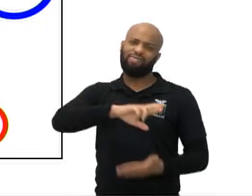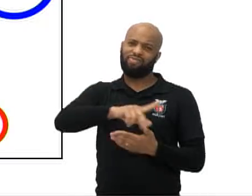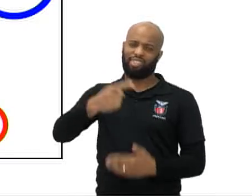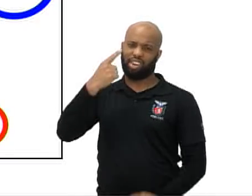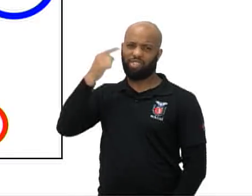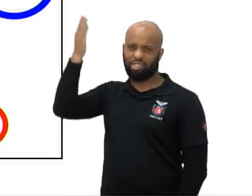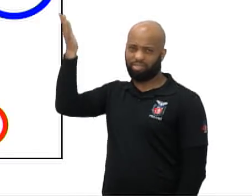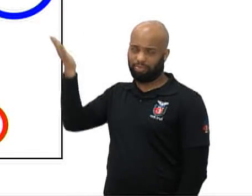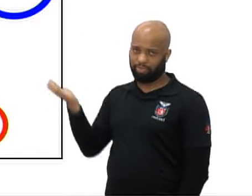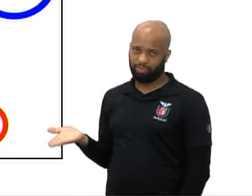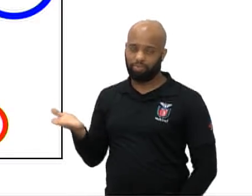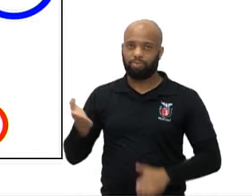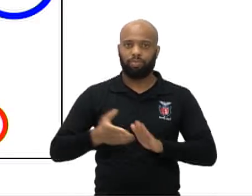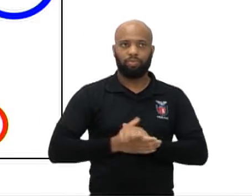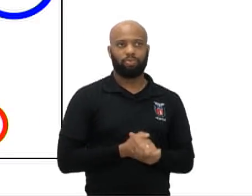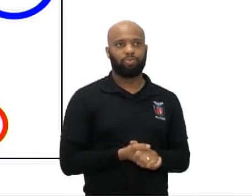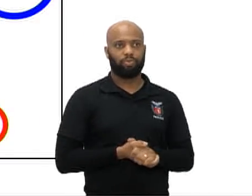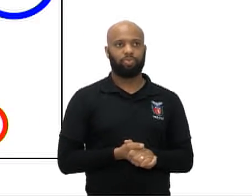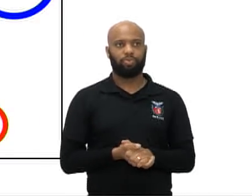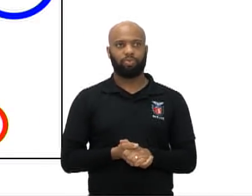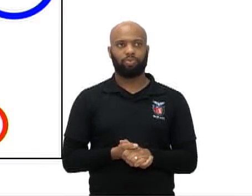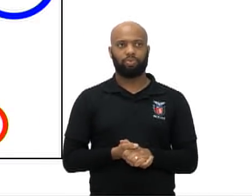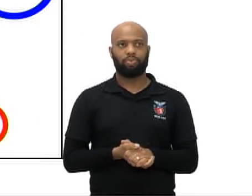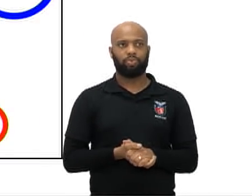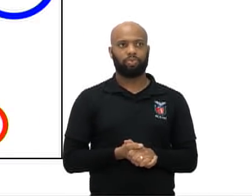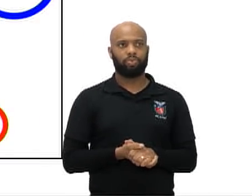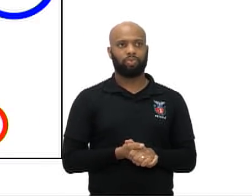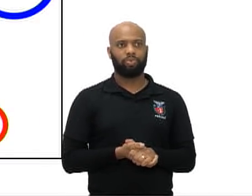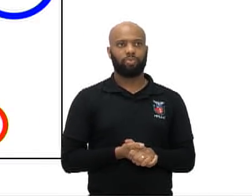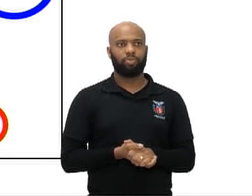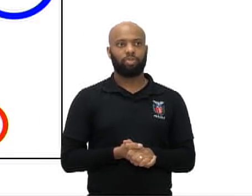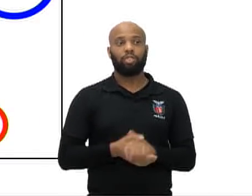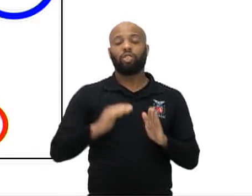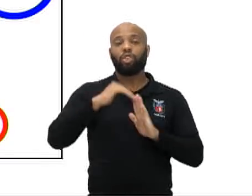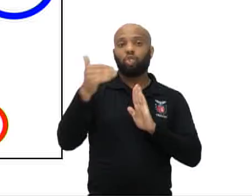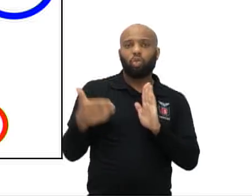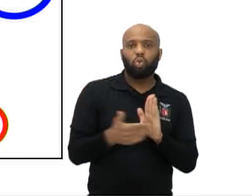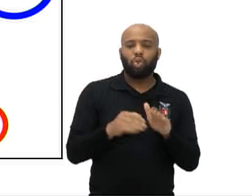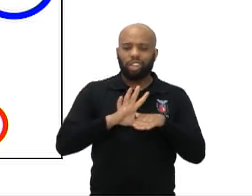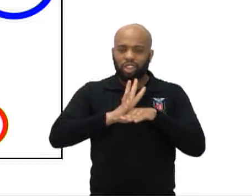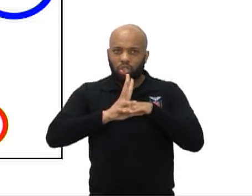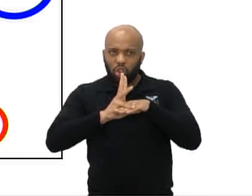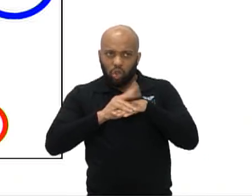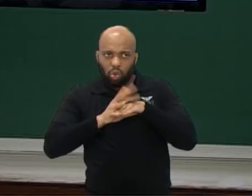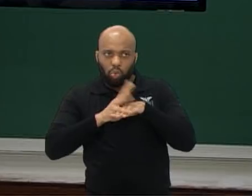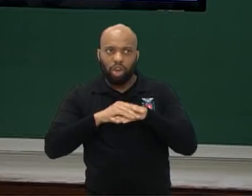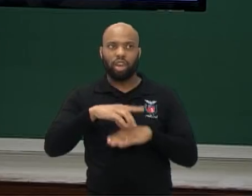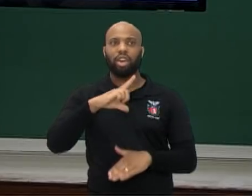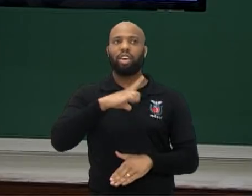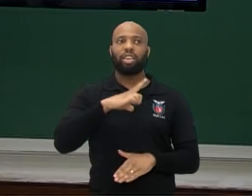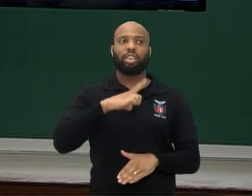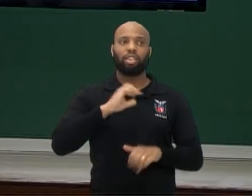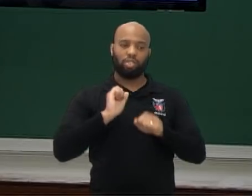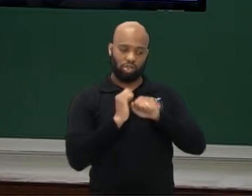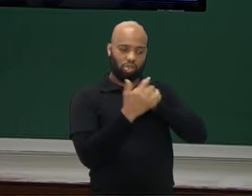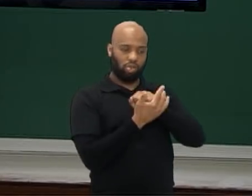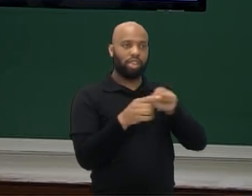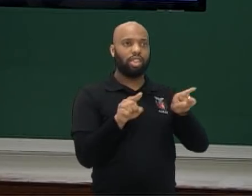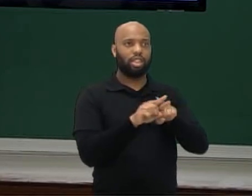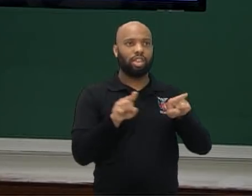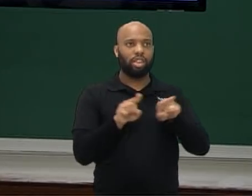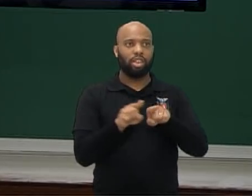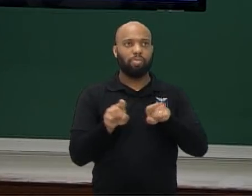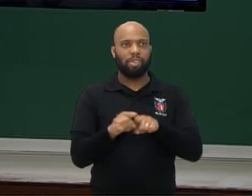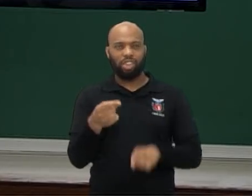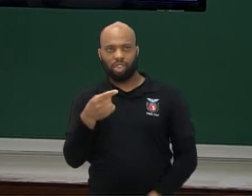pneumonia, coqueluche, difteria, hanseníase. De todas essas doenças, pessoal, coronavírus e